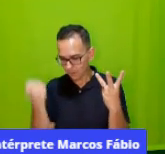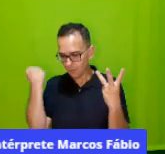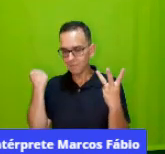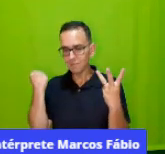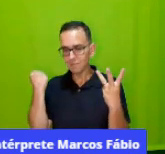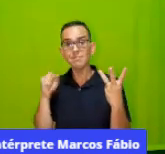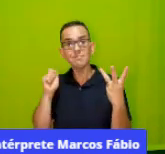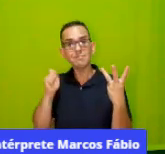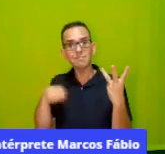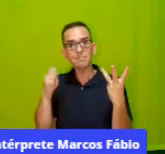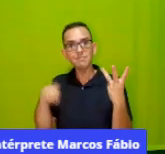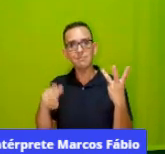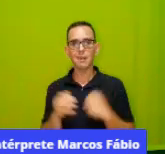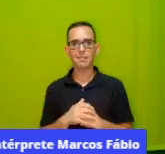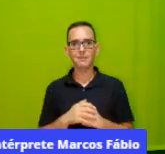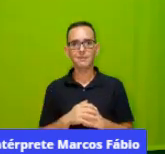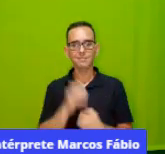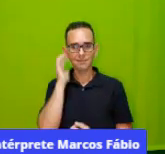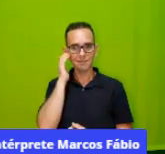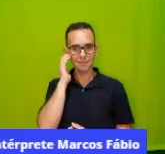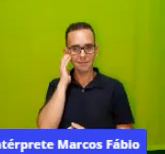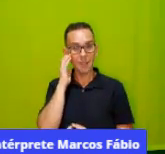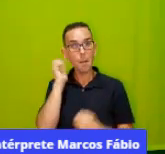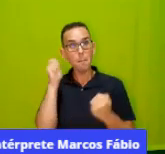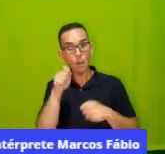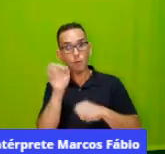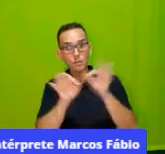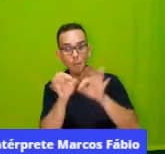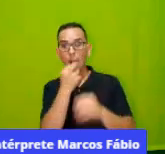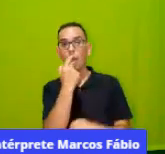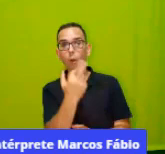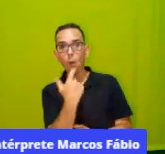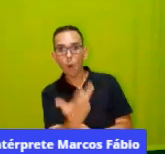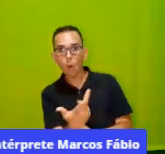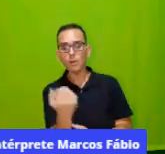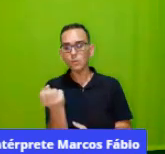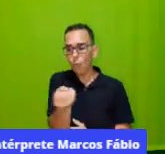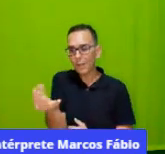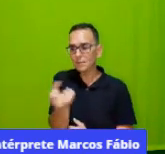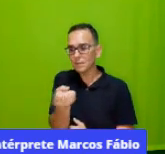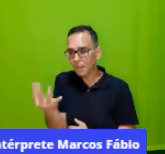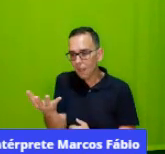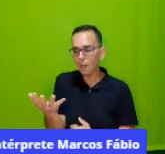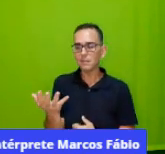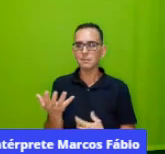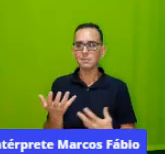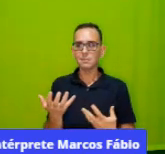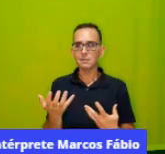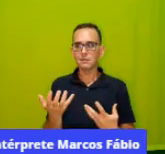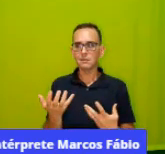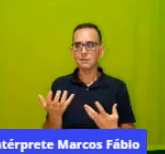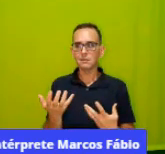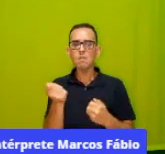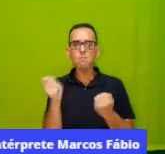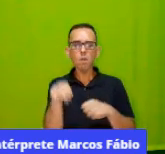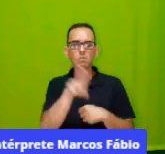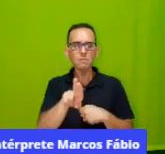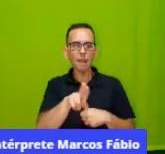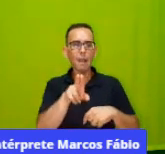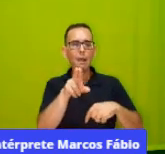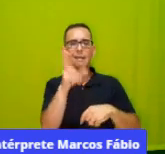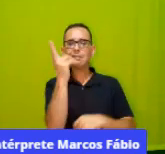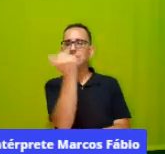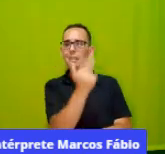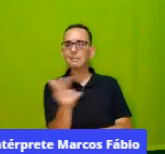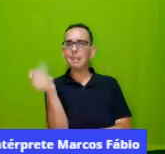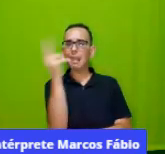né? Mas vamos supor que eu quero 3. 1, 2, 3. Entendeu? Então eu posso trabalhar cores,